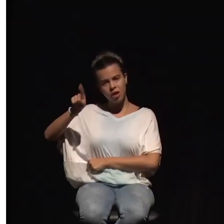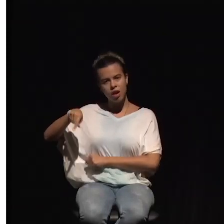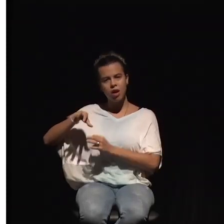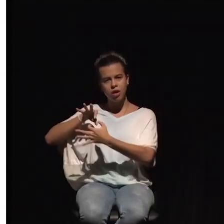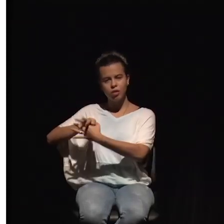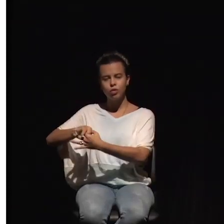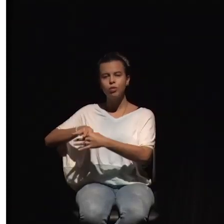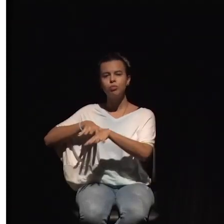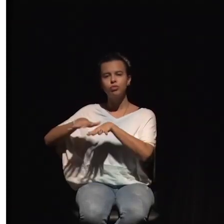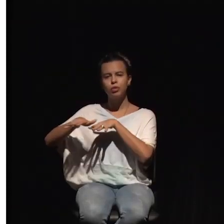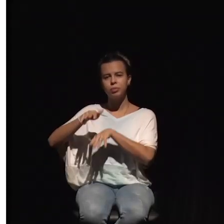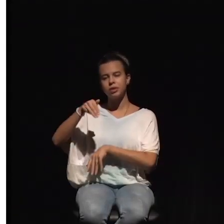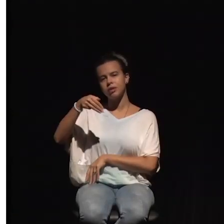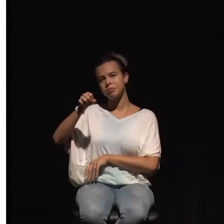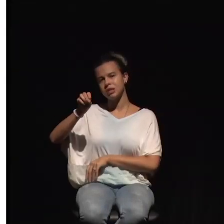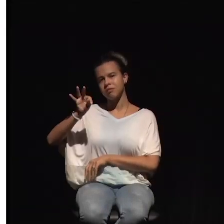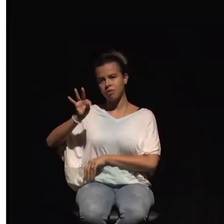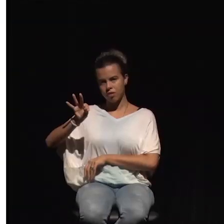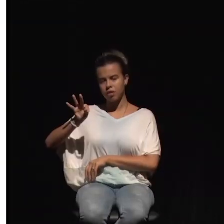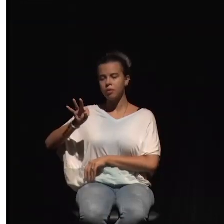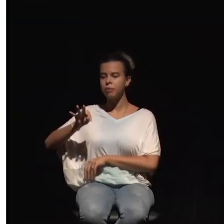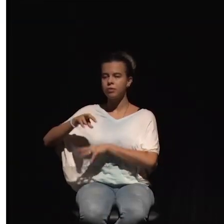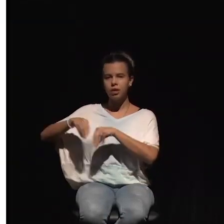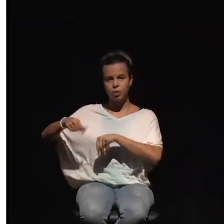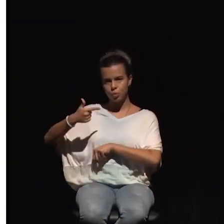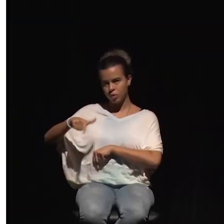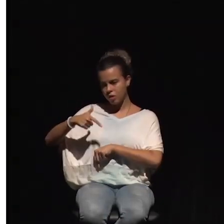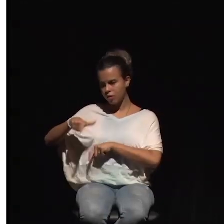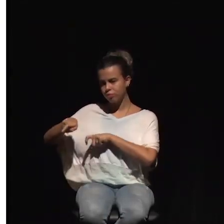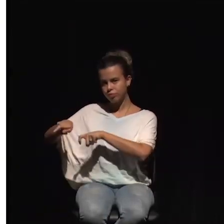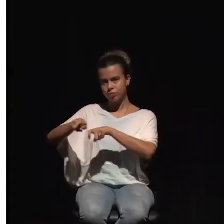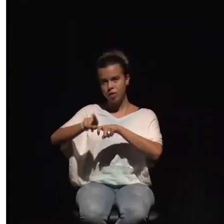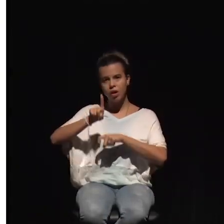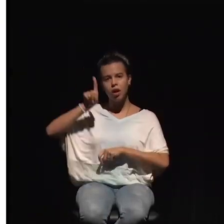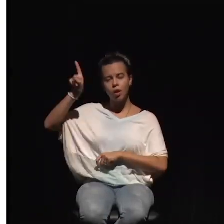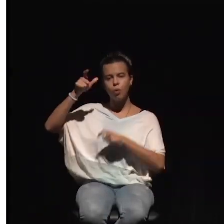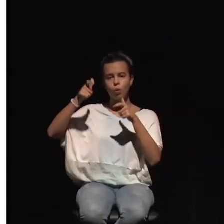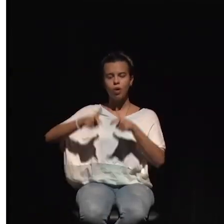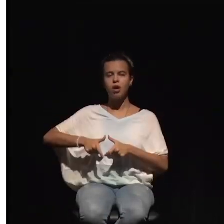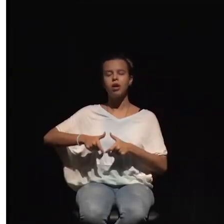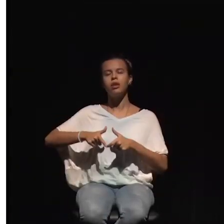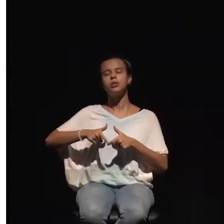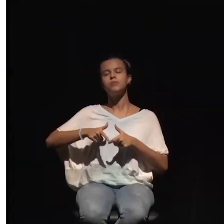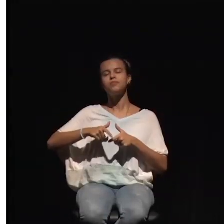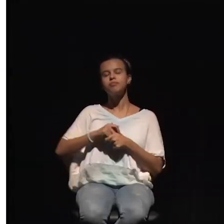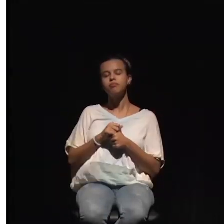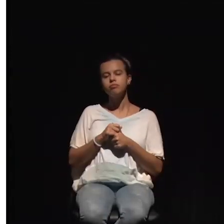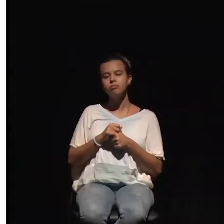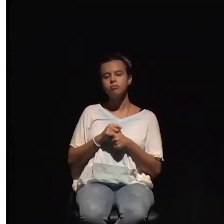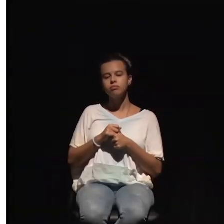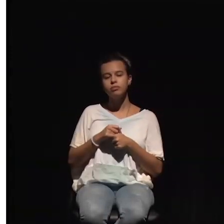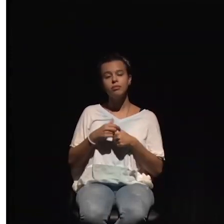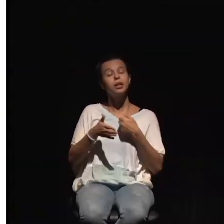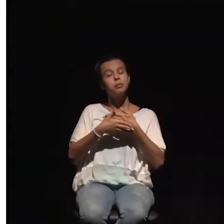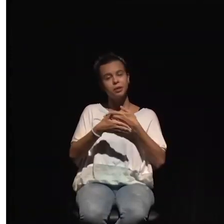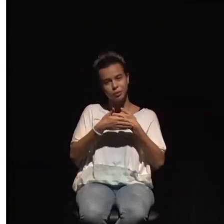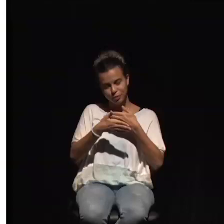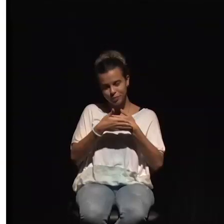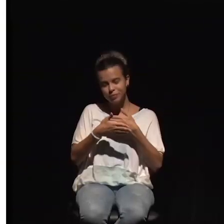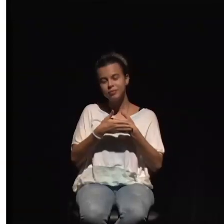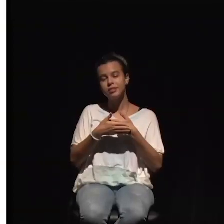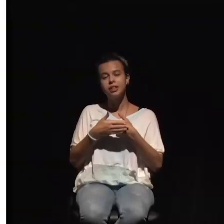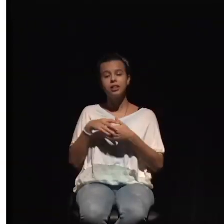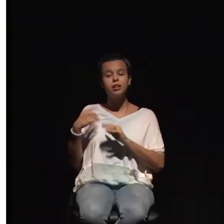esse assentamento sepé tiarajú na região de ribeirão preto a gente propôs uma